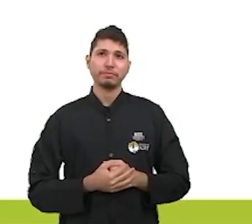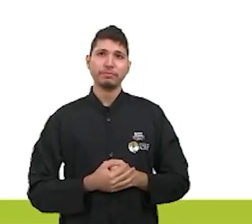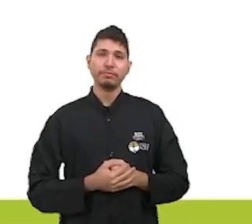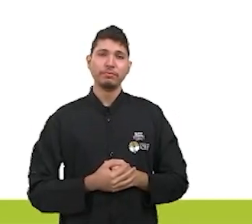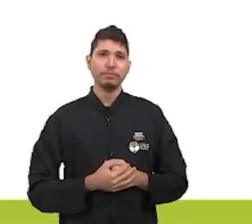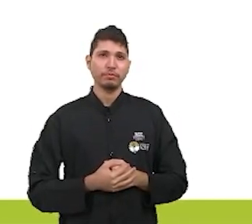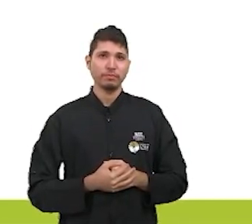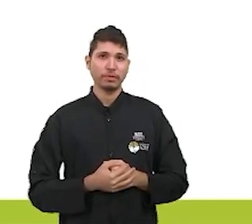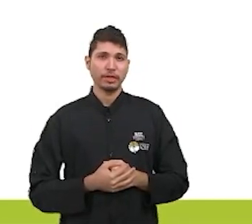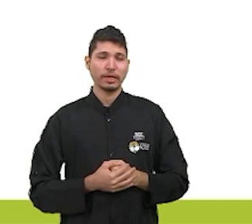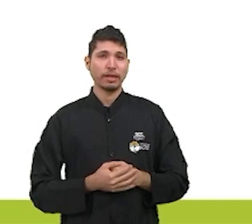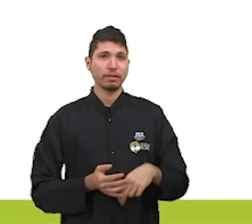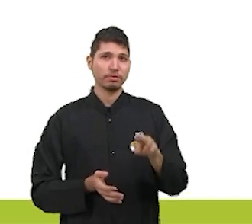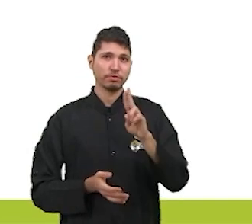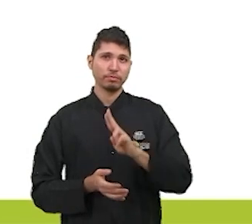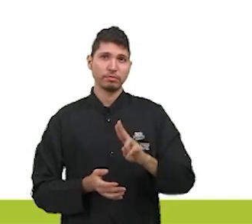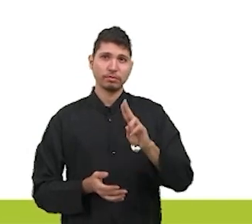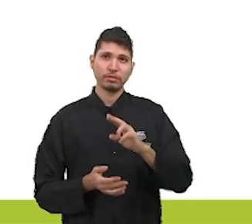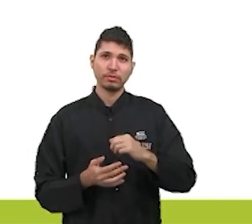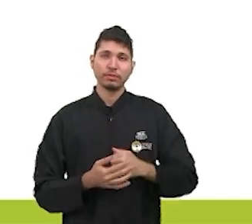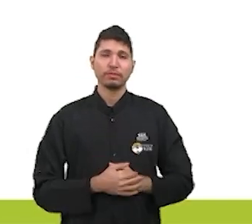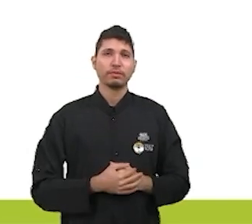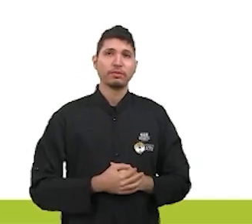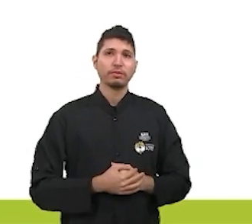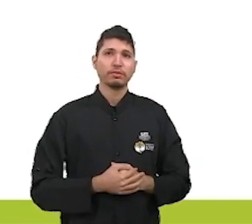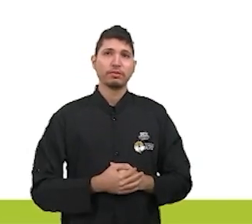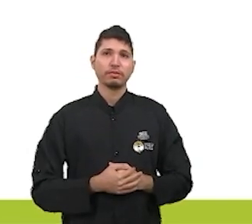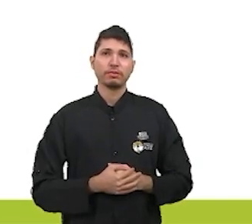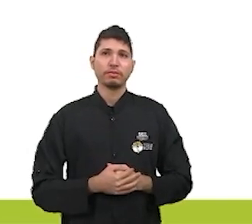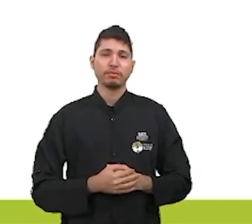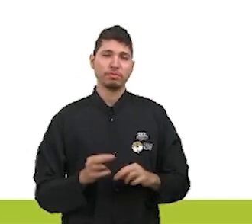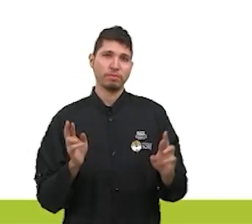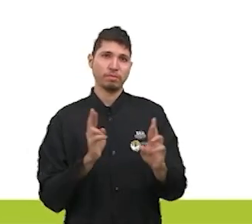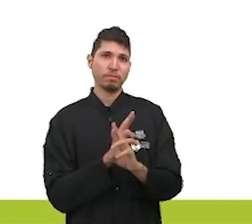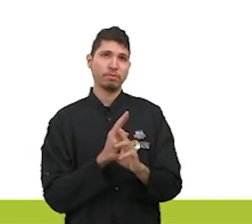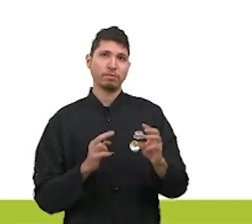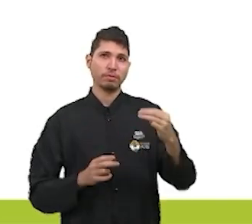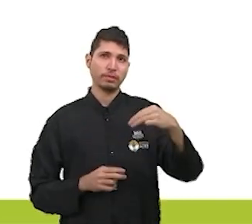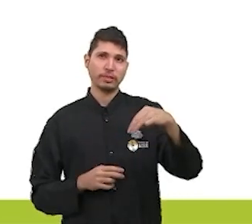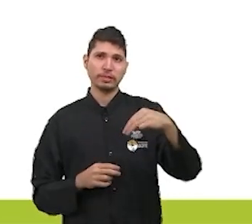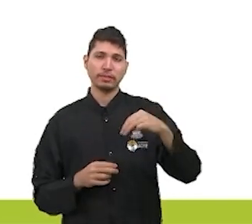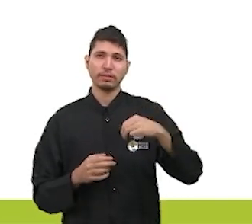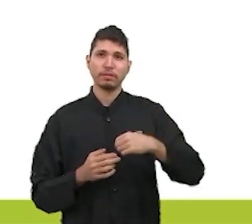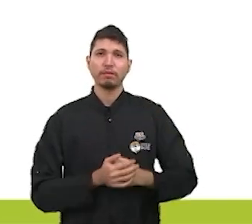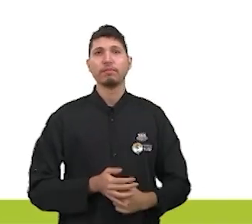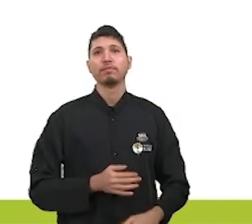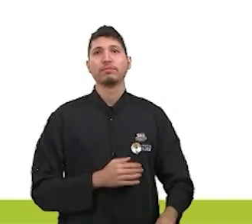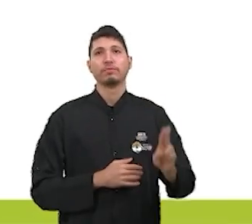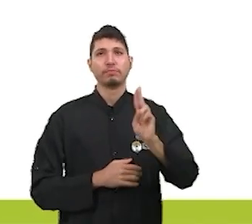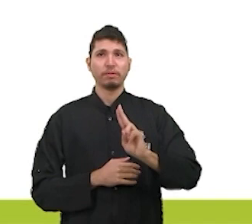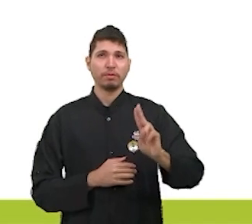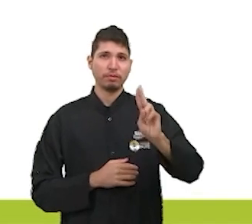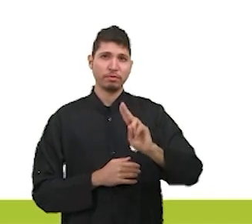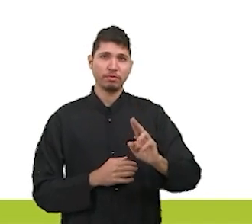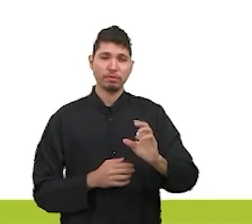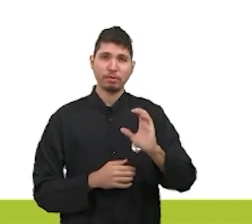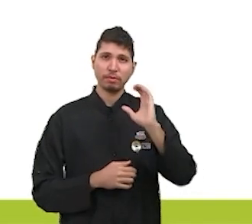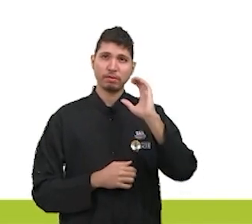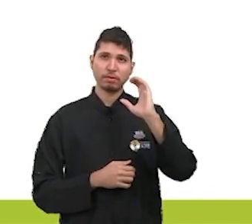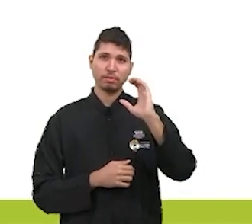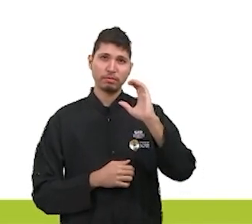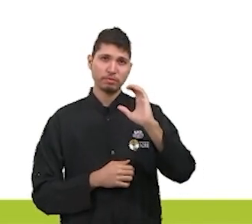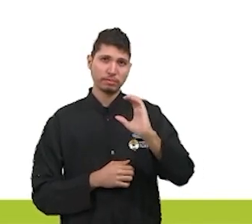diz o seguinte, ó. Ele diz que a relação matemática, ela vai estabelecer cateto